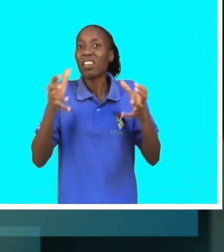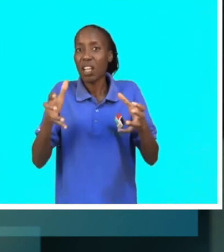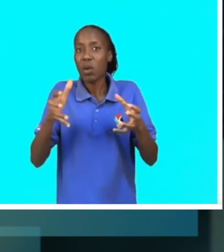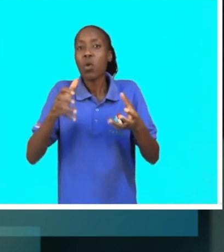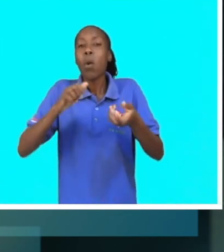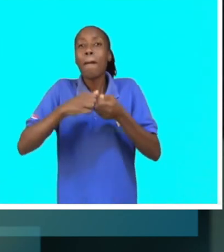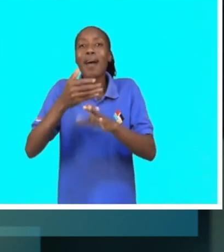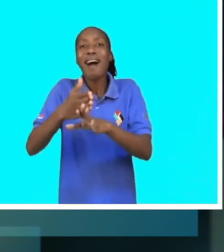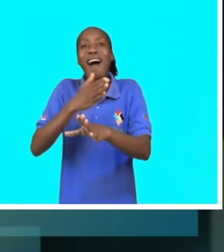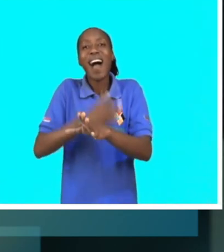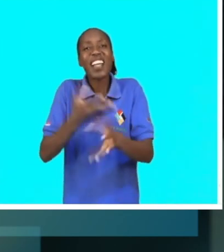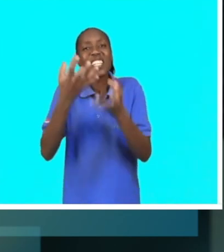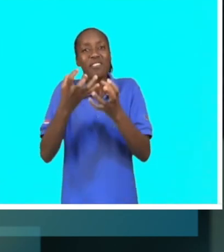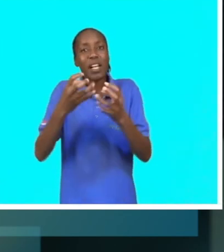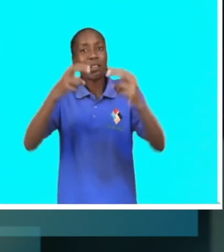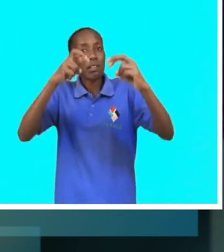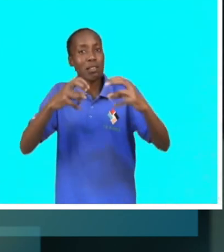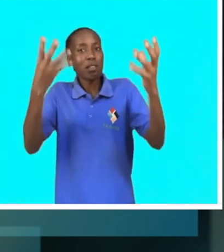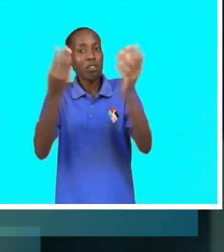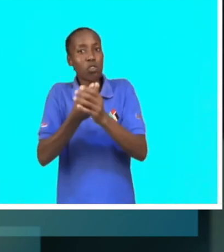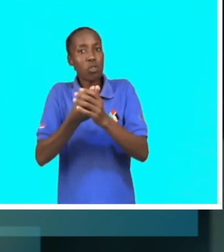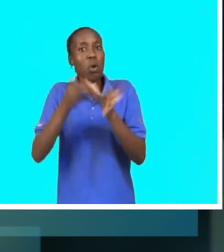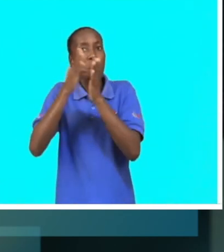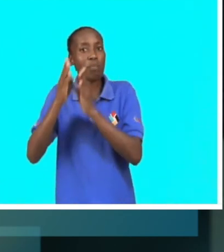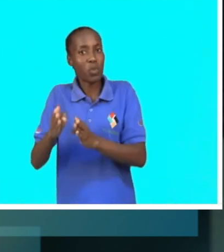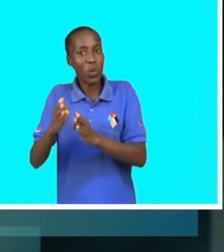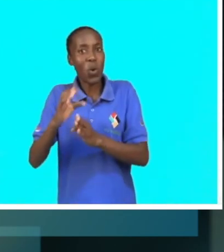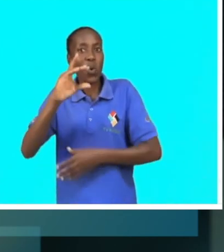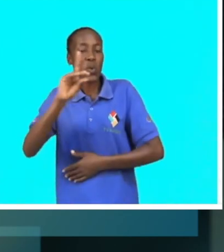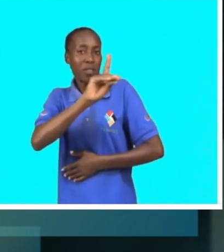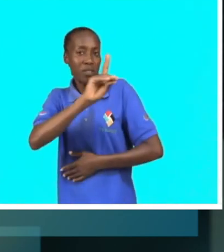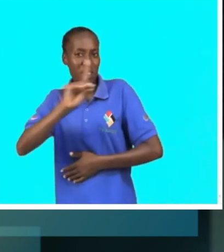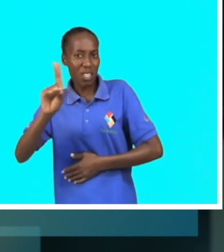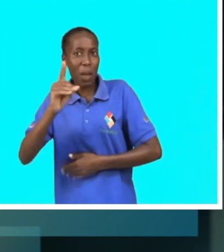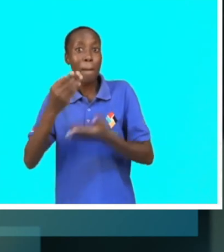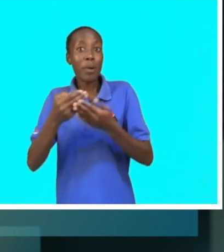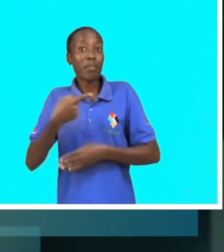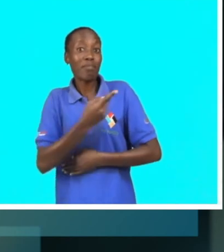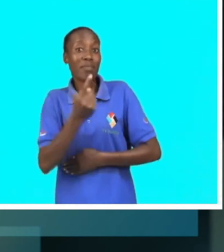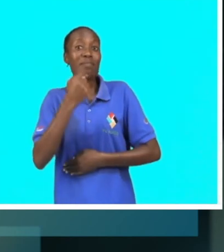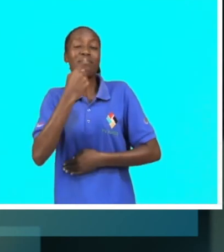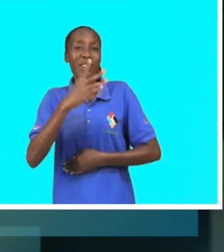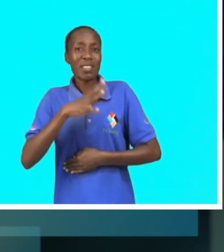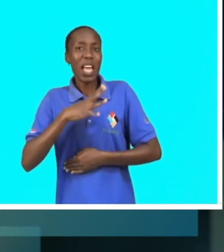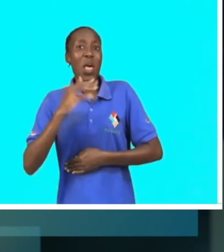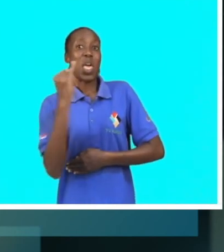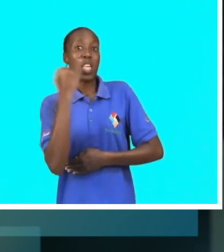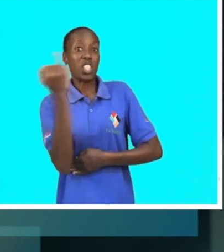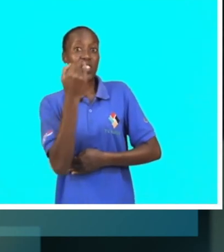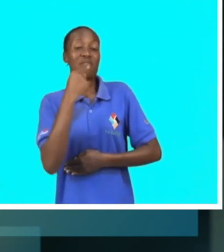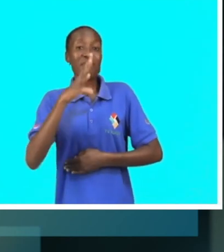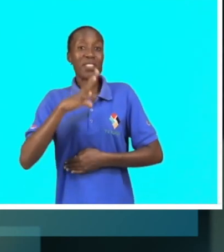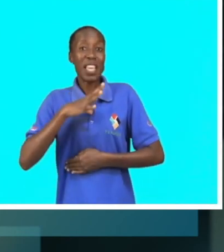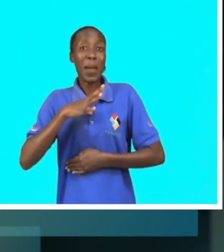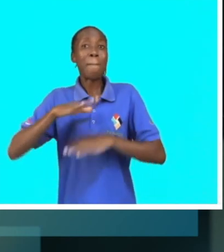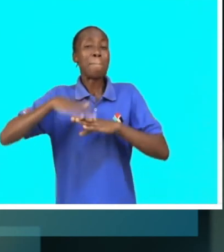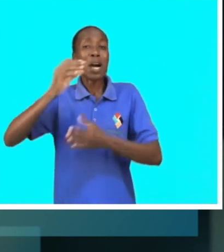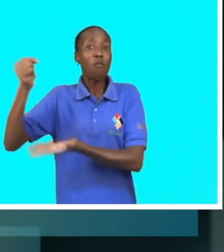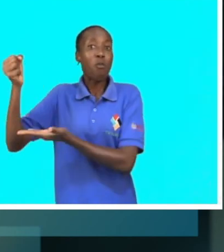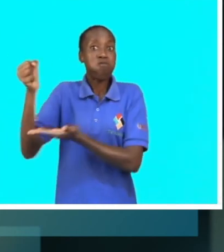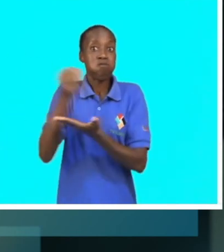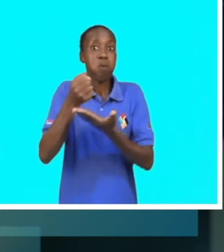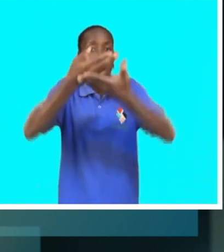problema de não se consultar. Porque nós temos instituições, por exemplo, que fazem esse envolvimento muito grande. É o